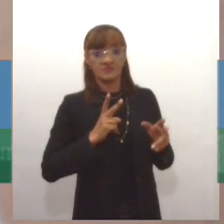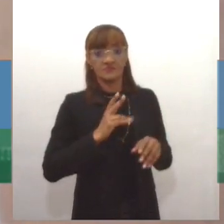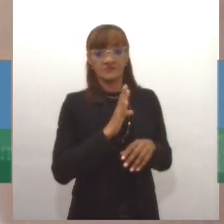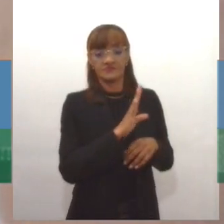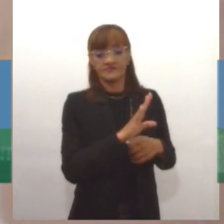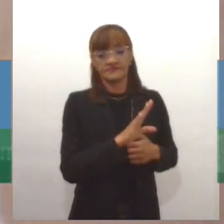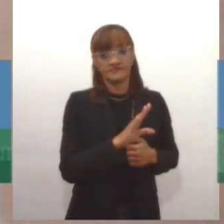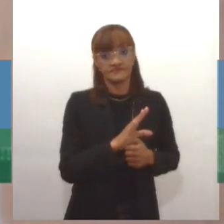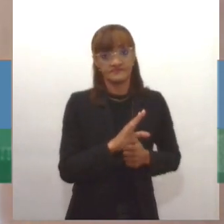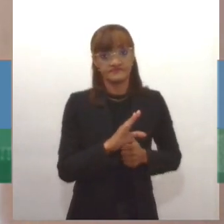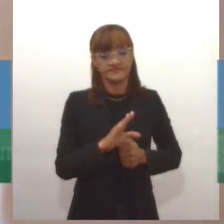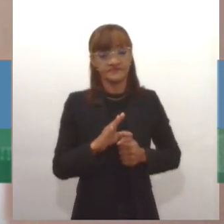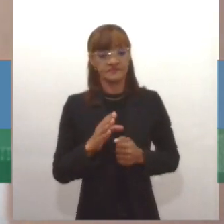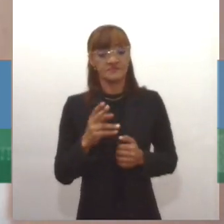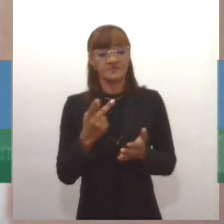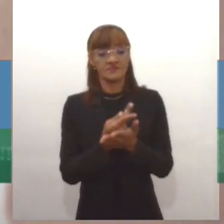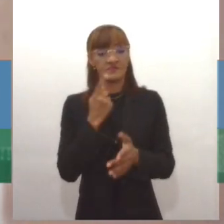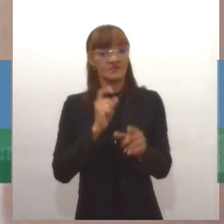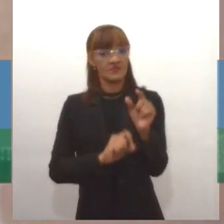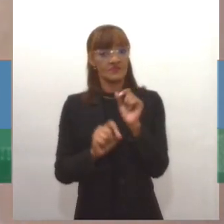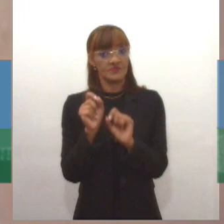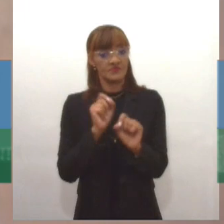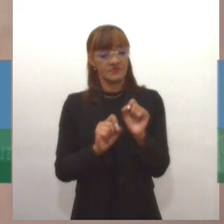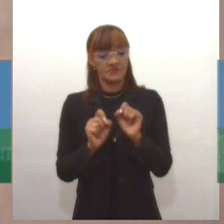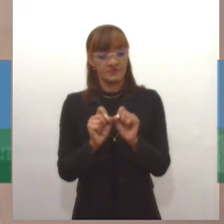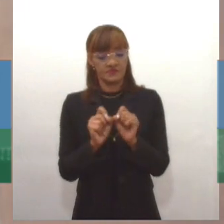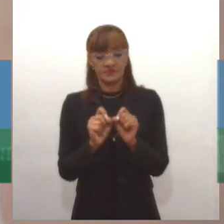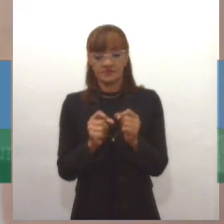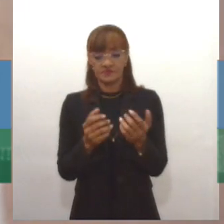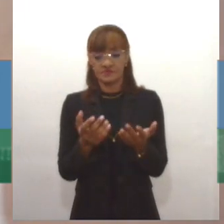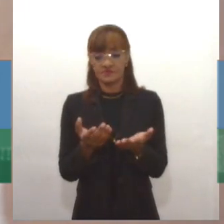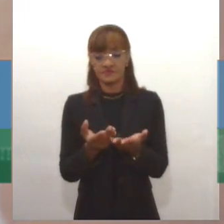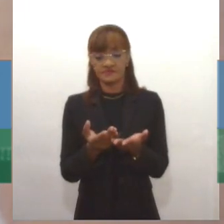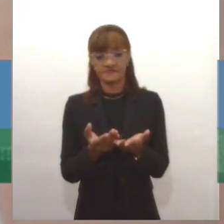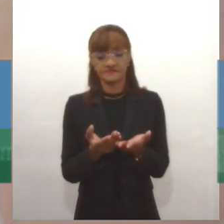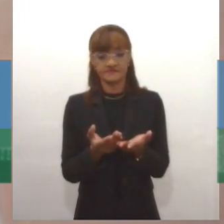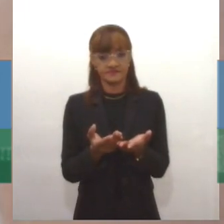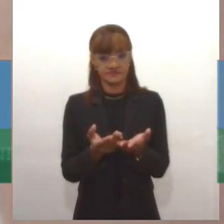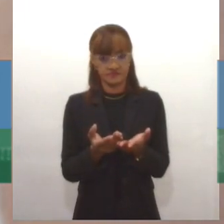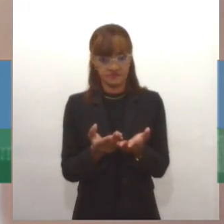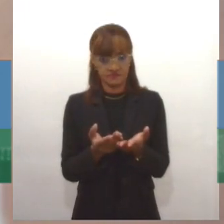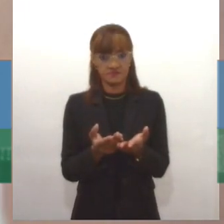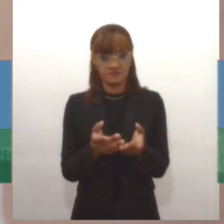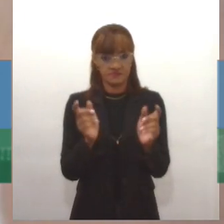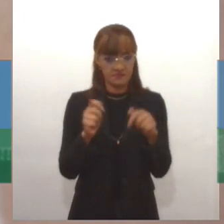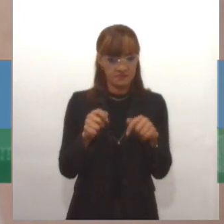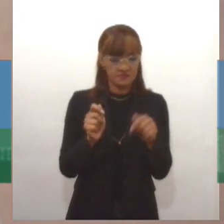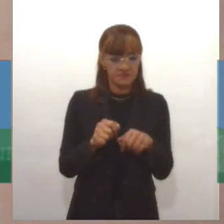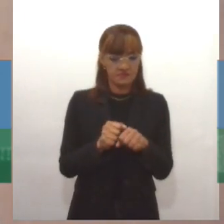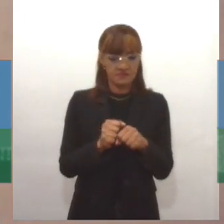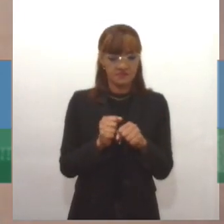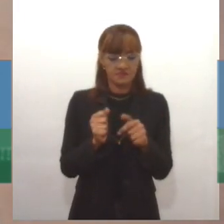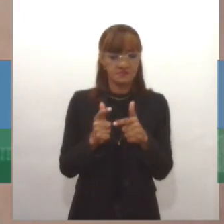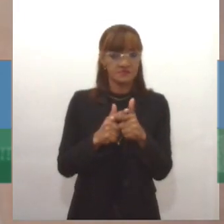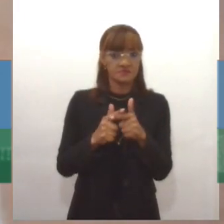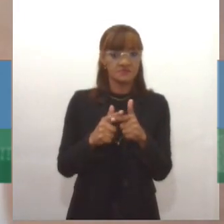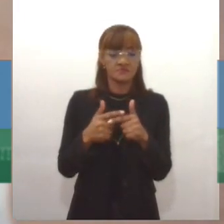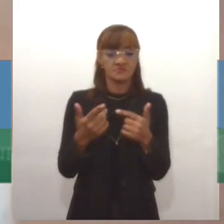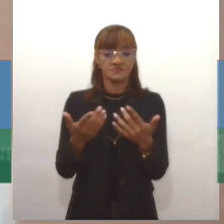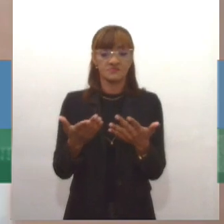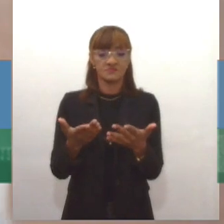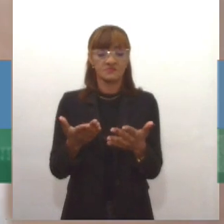isso acontece? O que isso vai fazer? Ele vai comprimir ainda mais